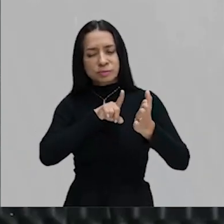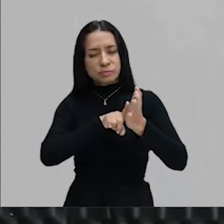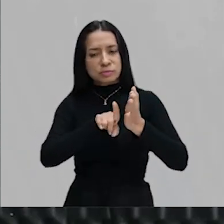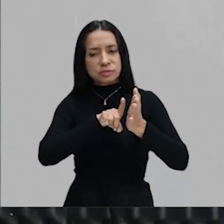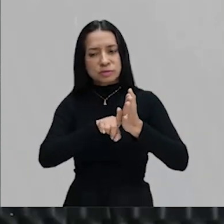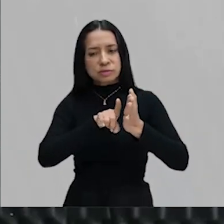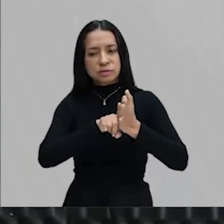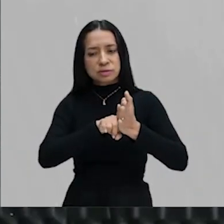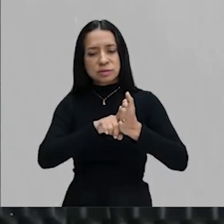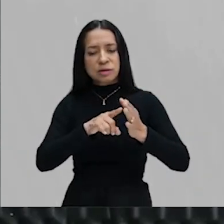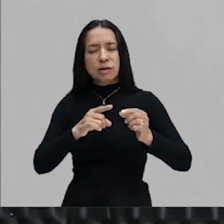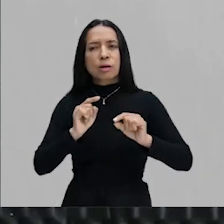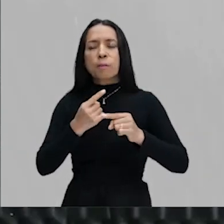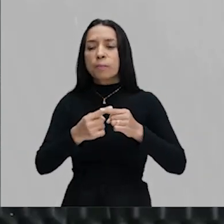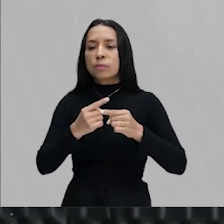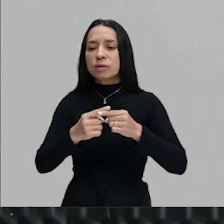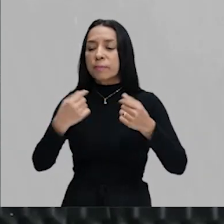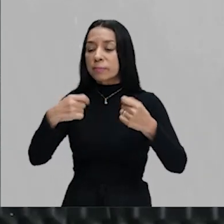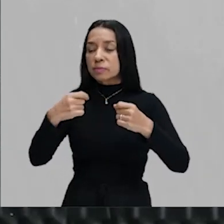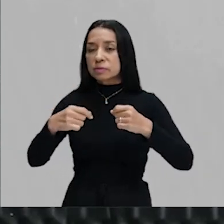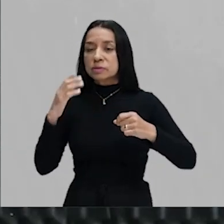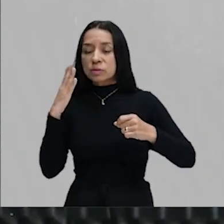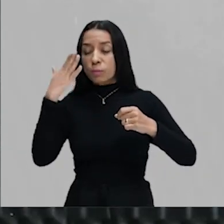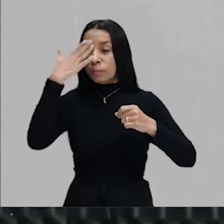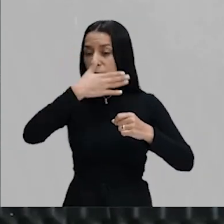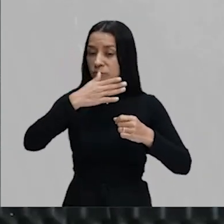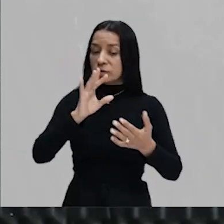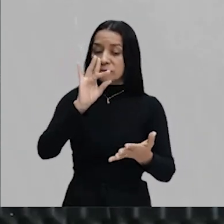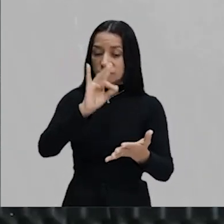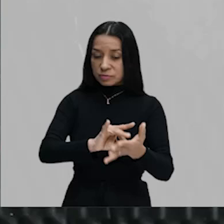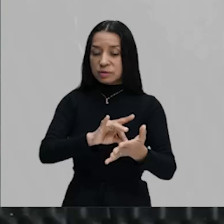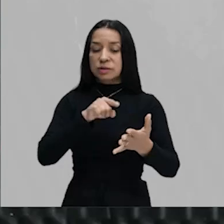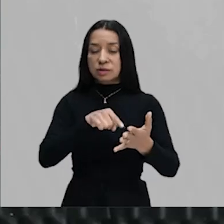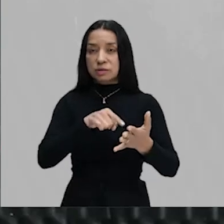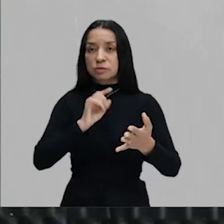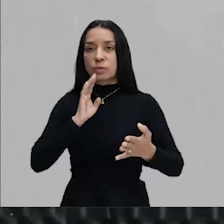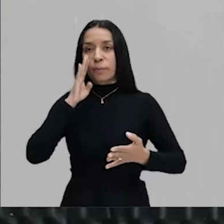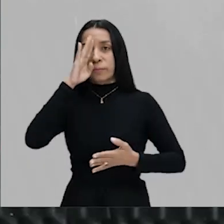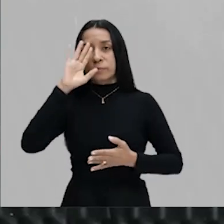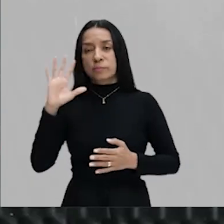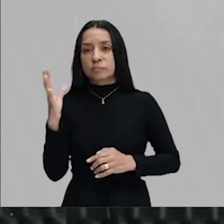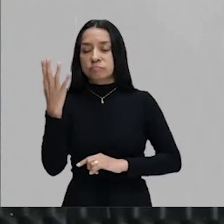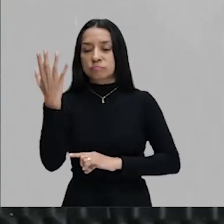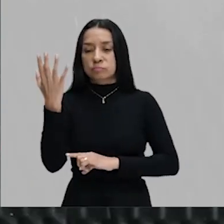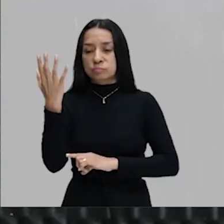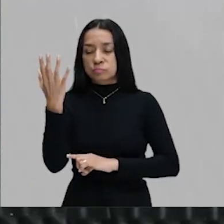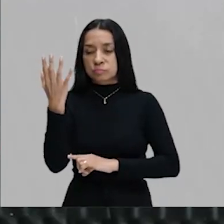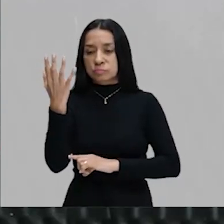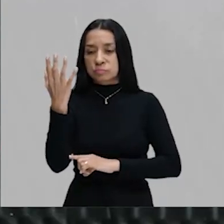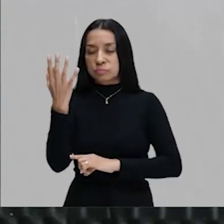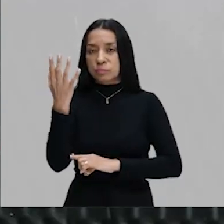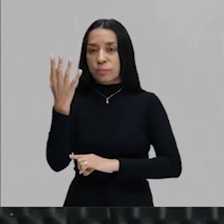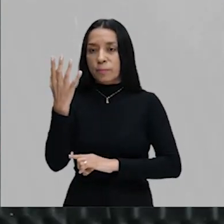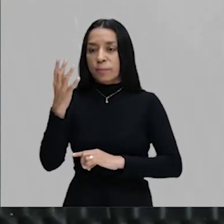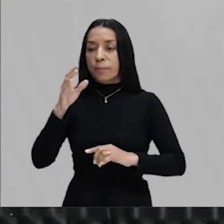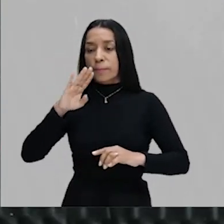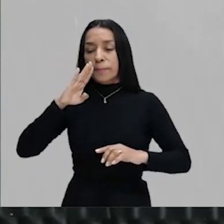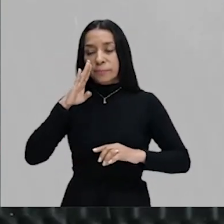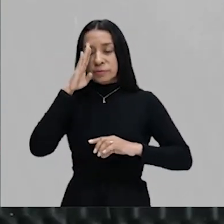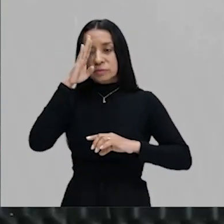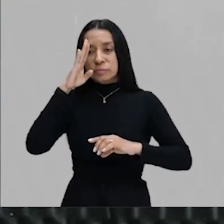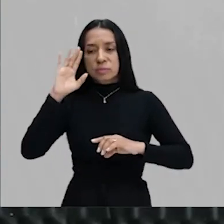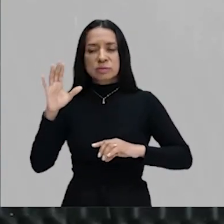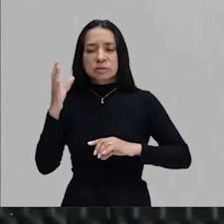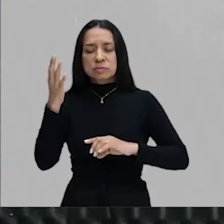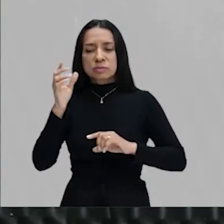para comprovar a veracidade dos principais acontecimentos, dos principais fatos, os